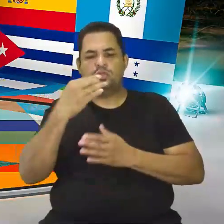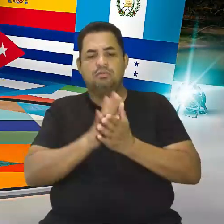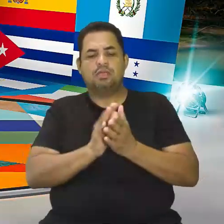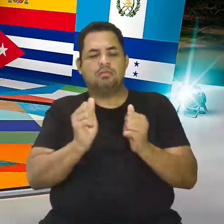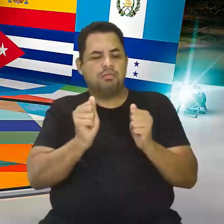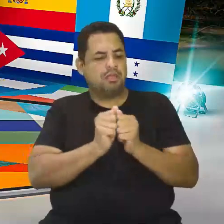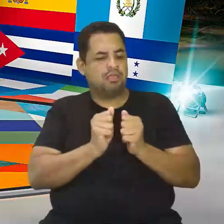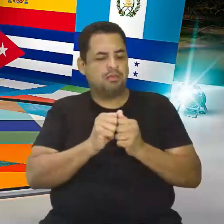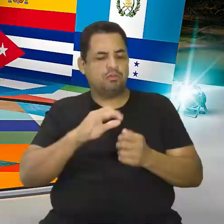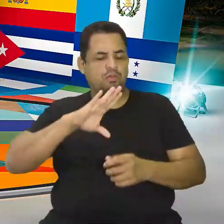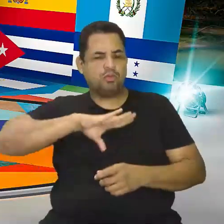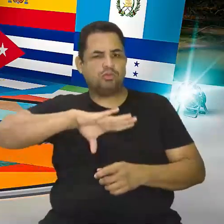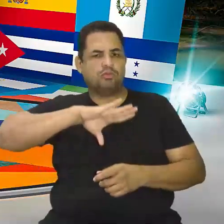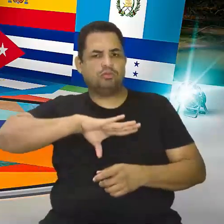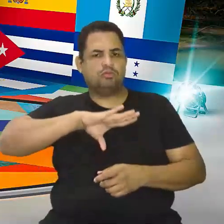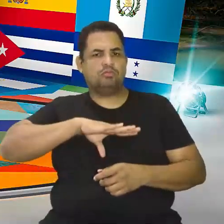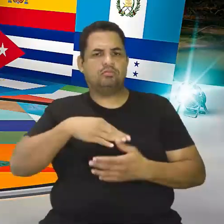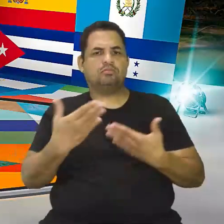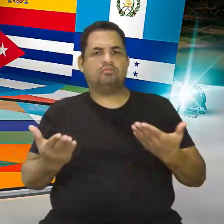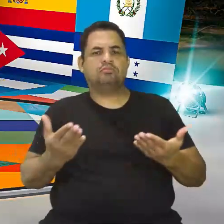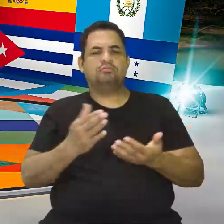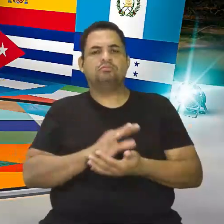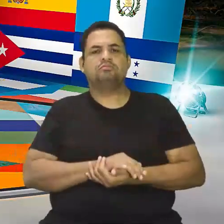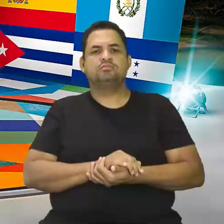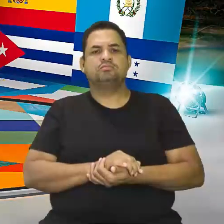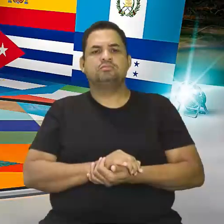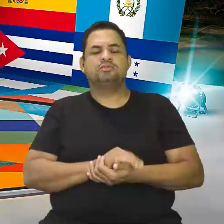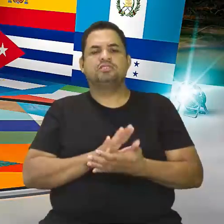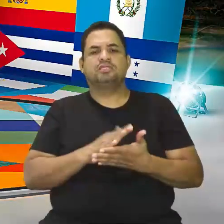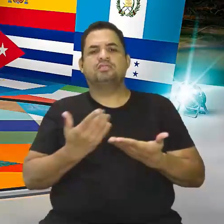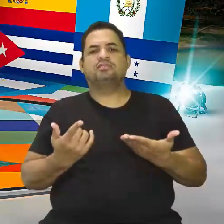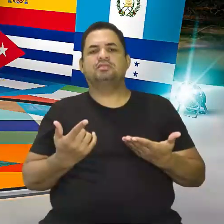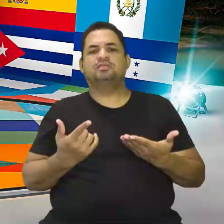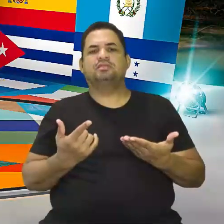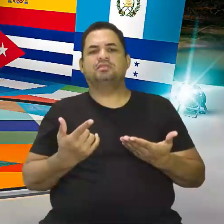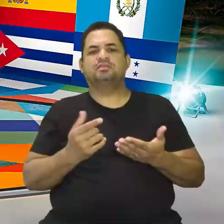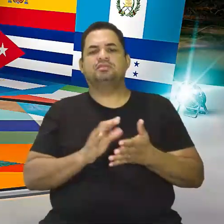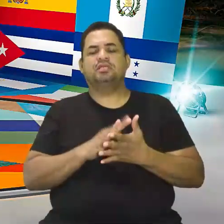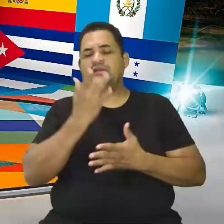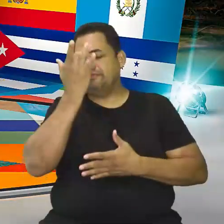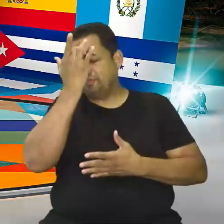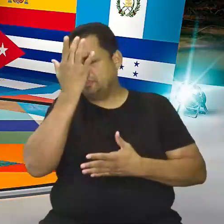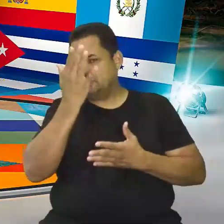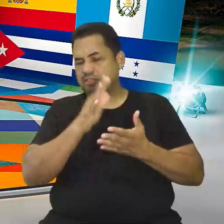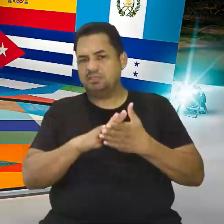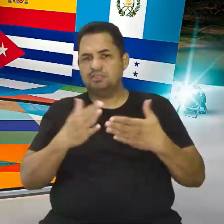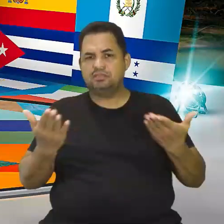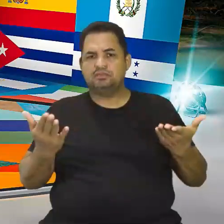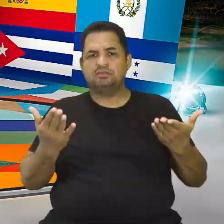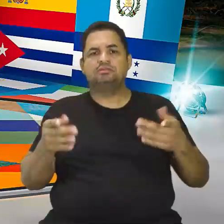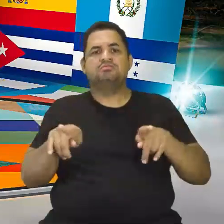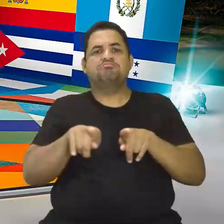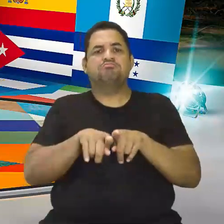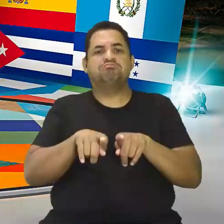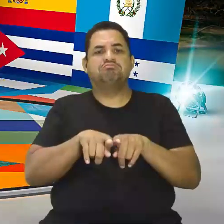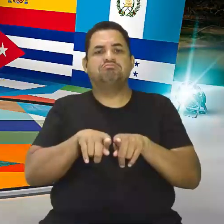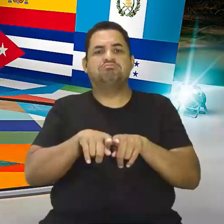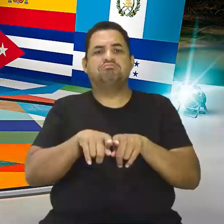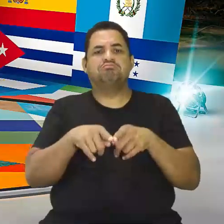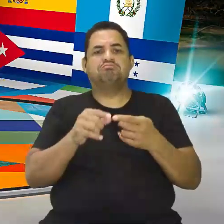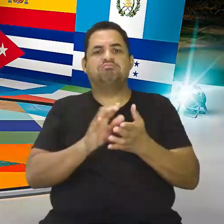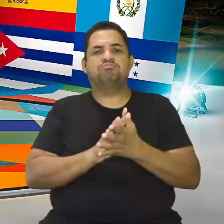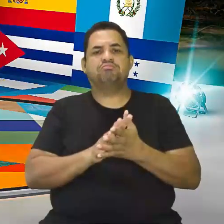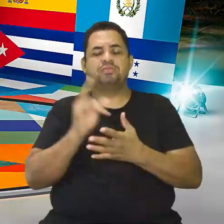língua portuguesa. Então, isso acaba trazendo uma certa facilidade e, ao mesmo tempo,